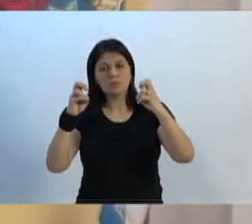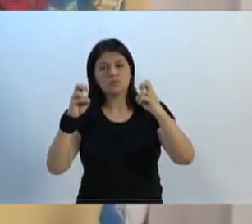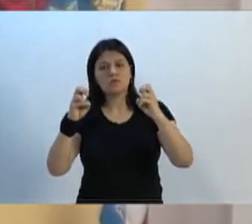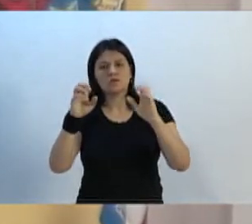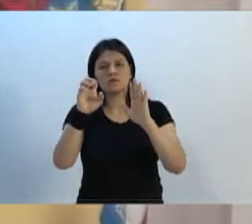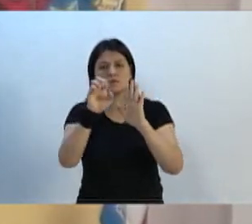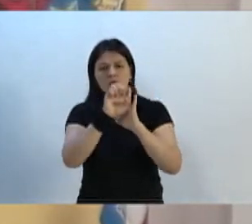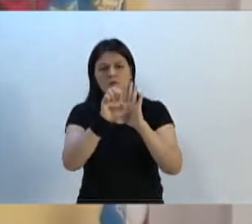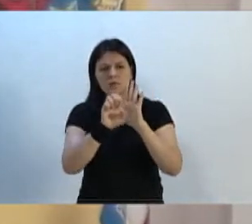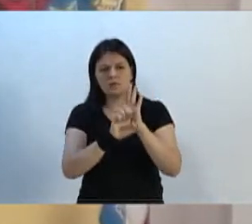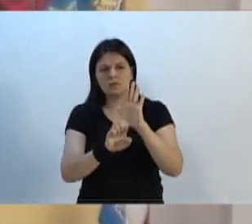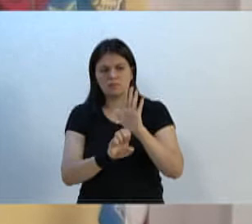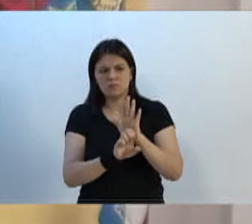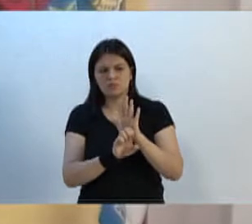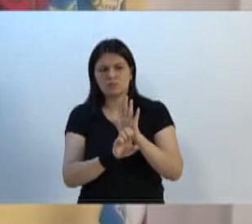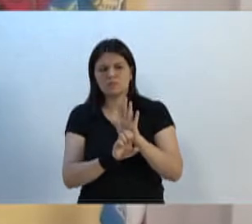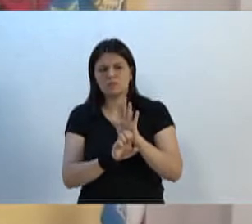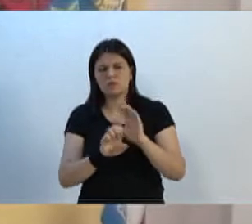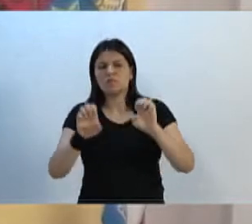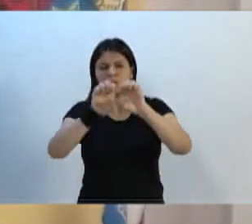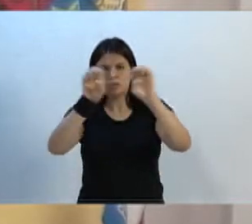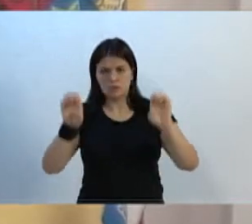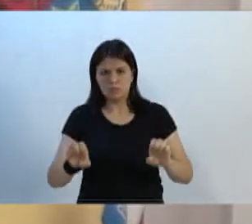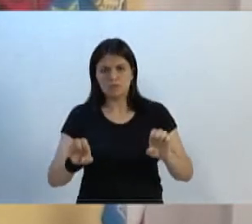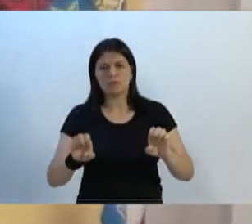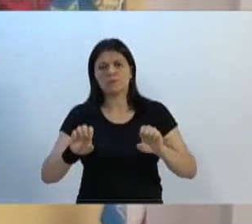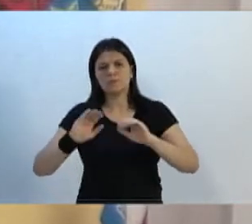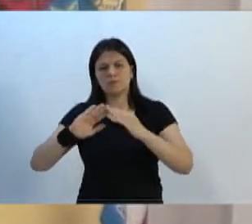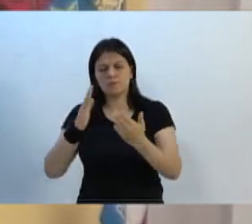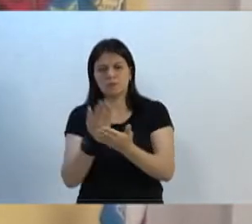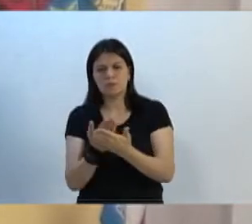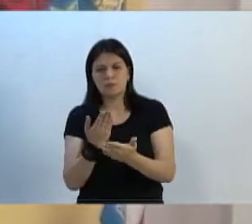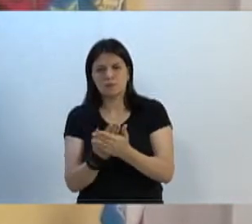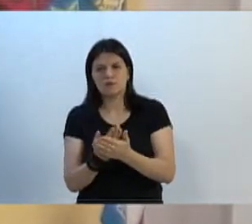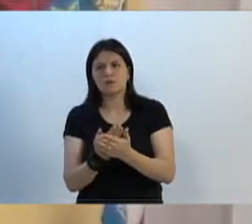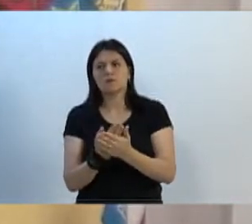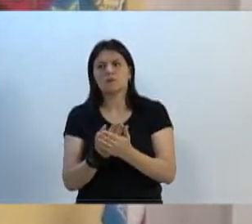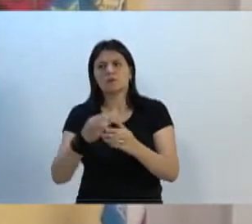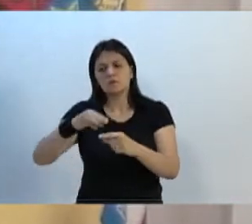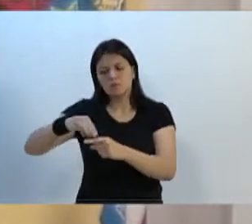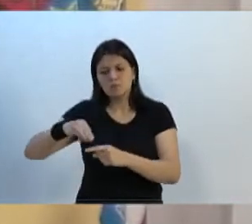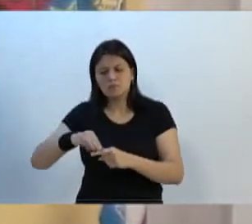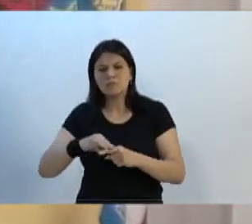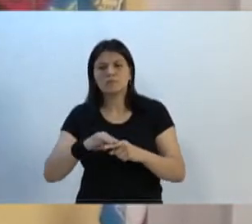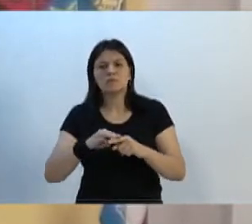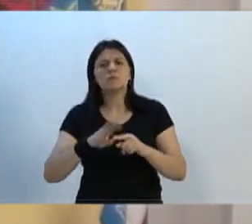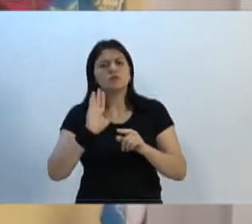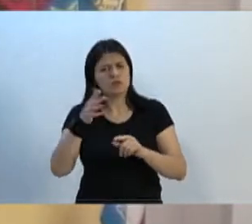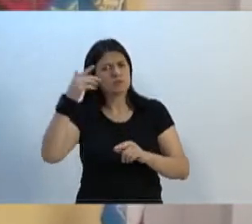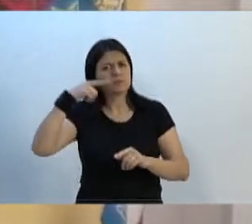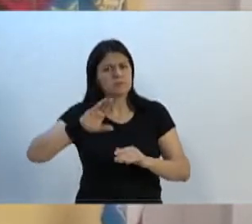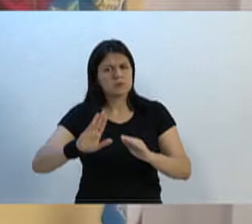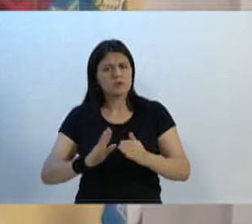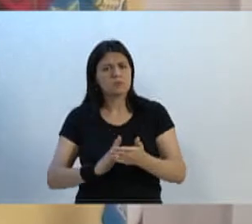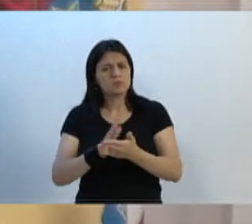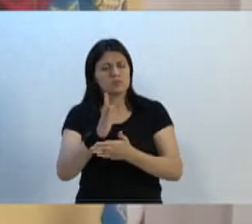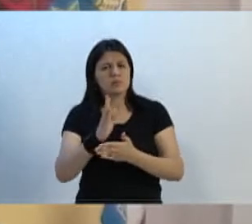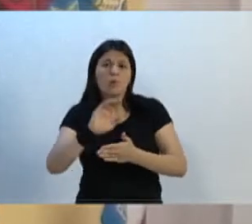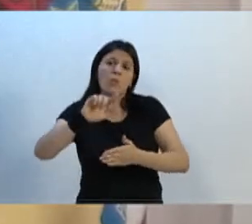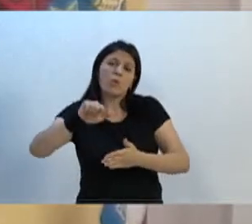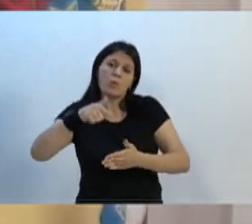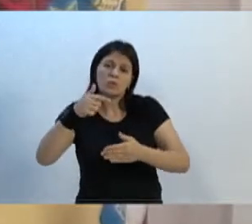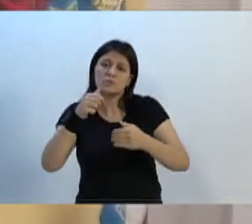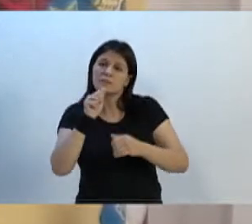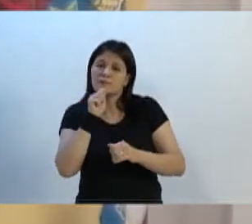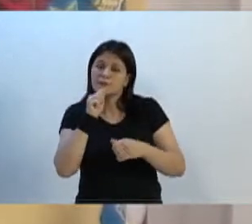nossas unidades educacionais aqui no município E como eu disse nós temos avançado em alguns pontos outros né temos